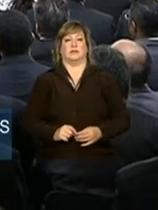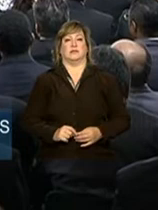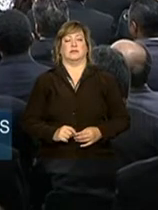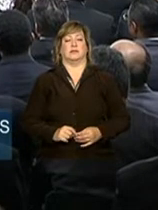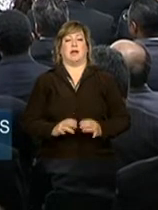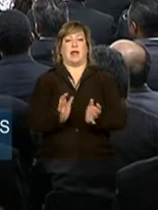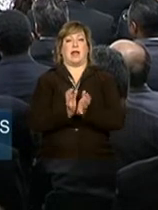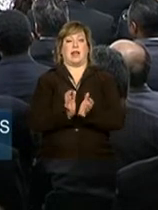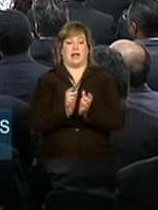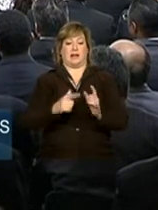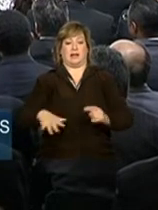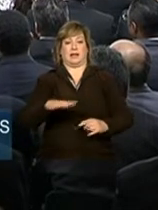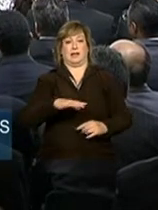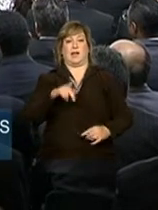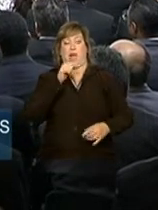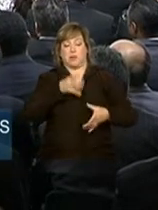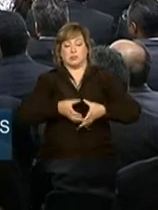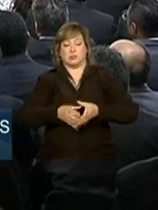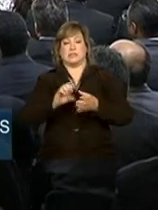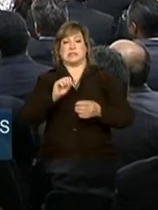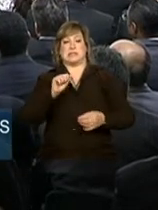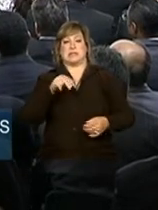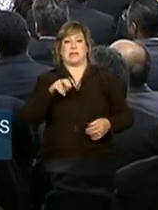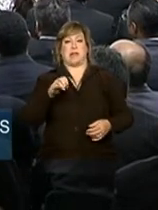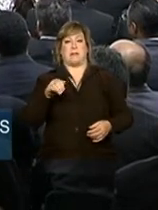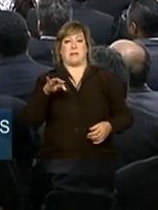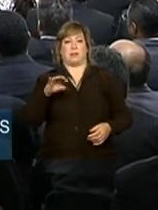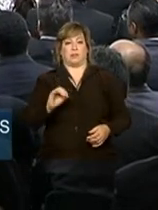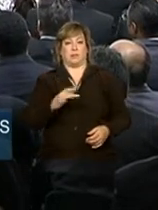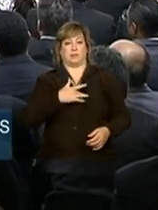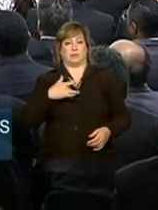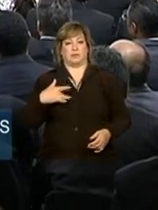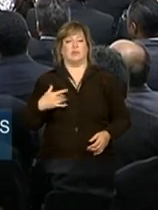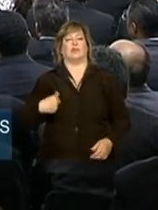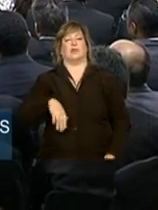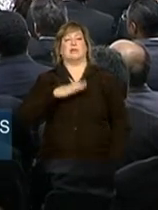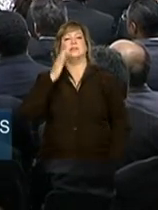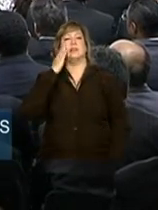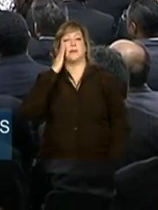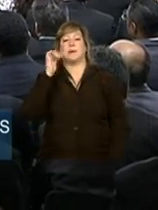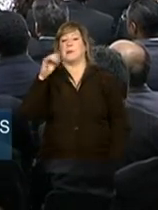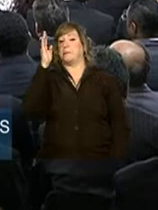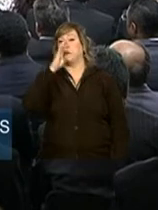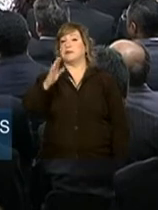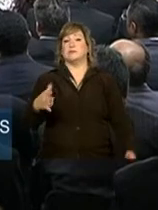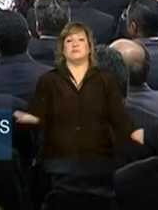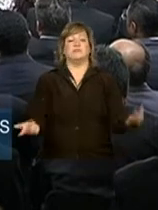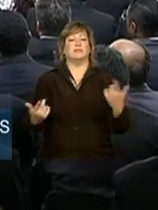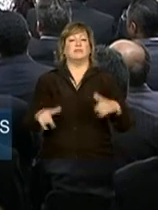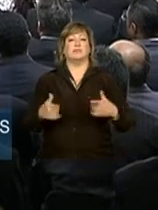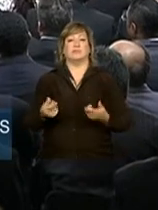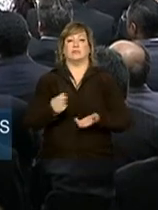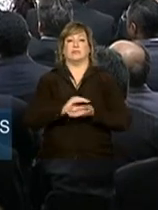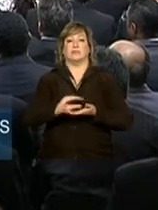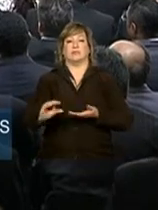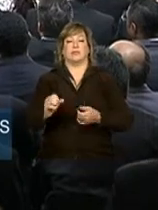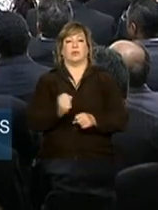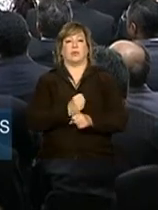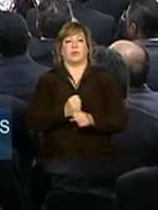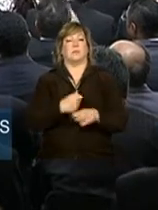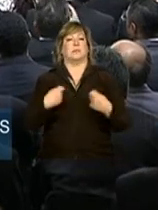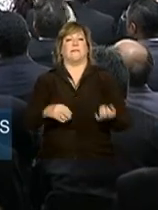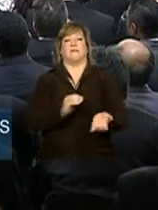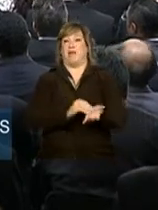investimento na área de saneamento. A gente tinha consciência que o Brasil não tinha investimento na área de saneamento. Os problemas